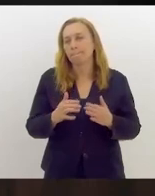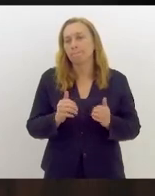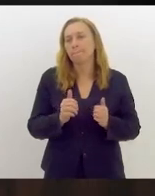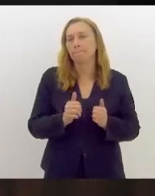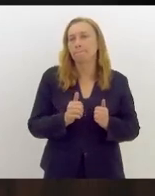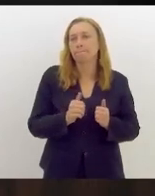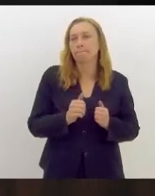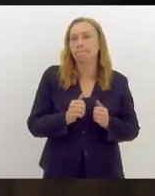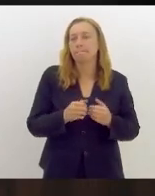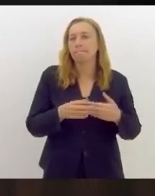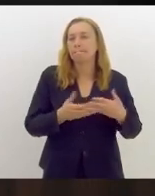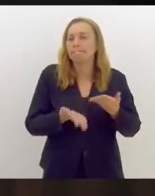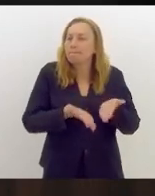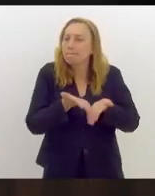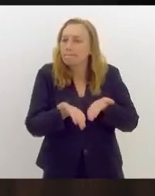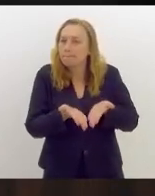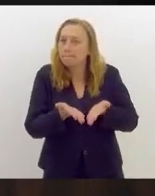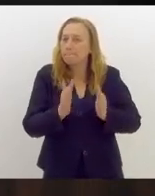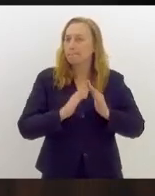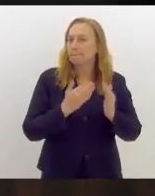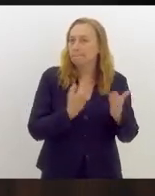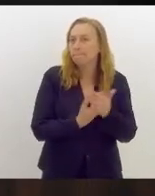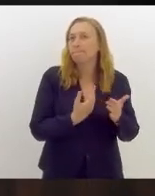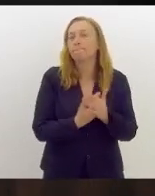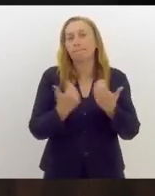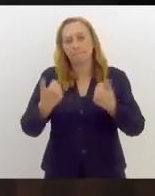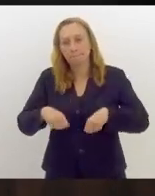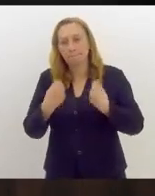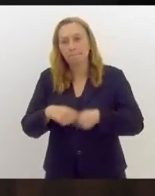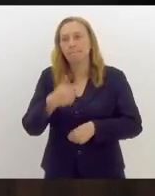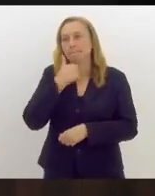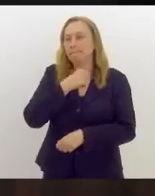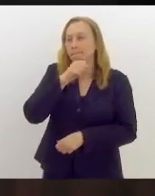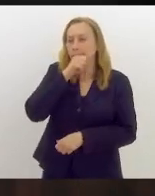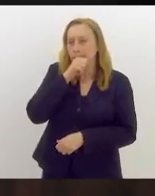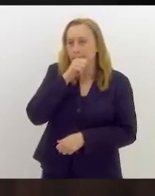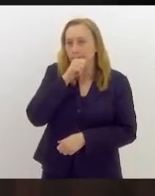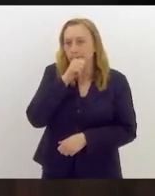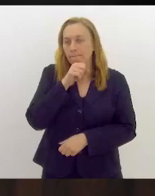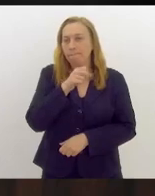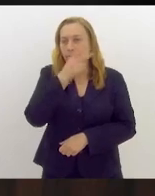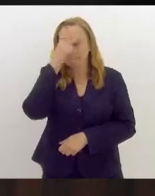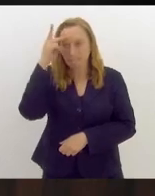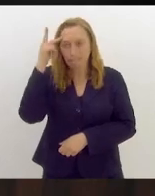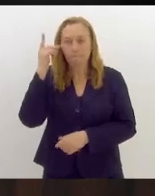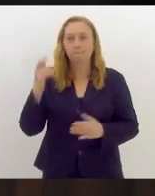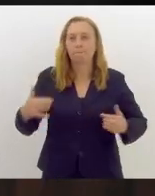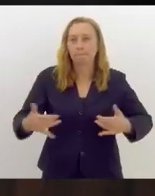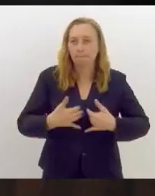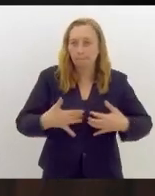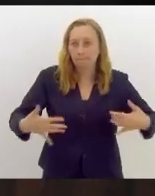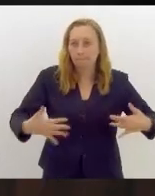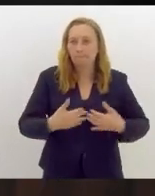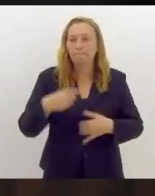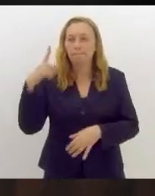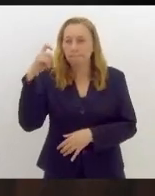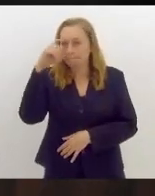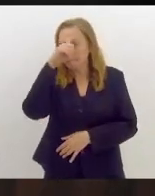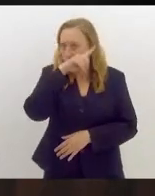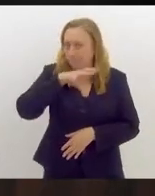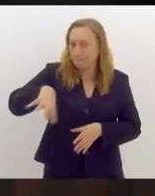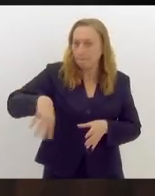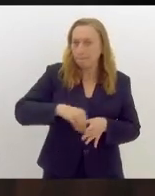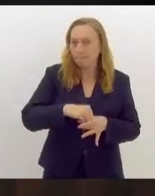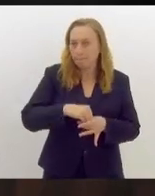escolas que está precisando muito as mães das pessoas com autismo estão com dificuldade de